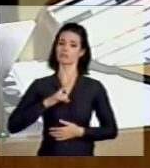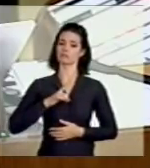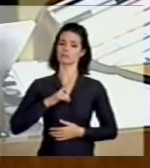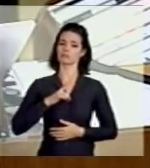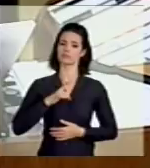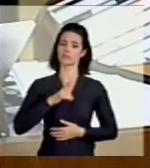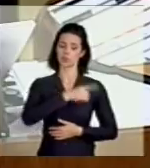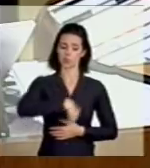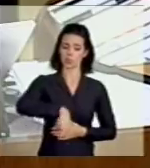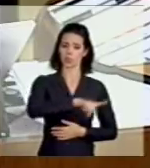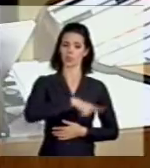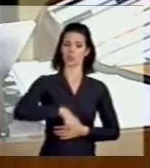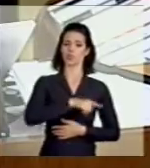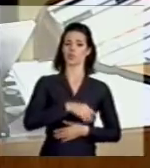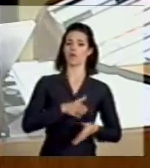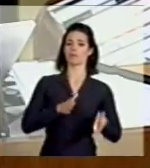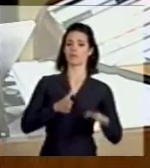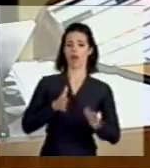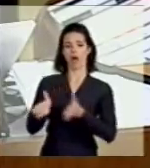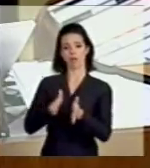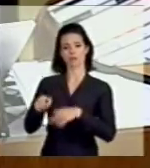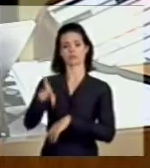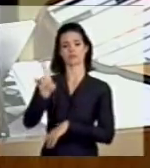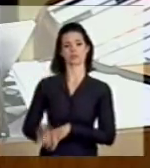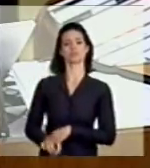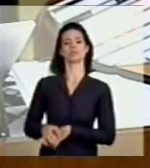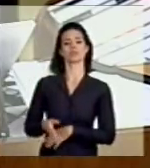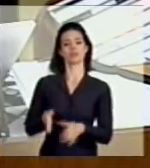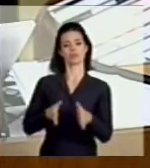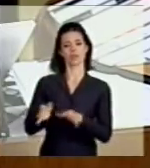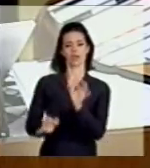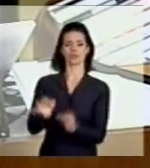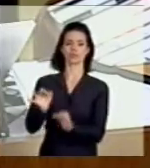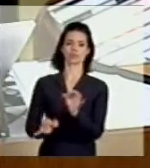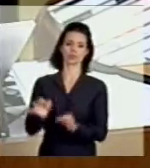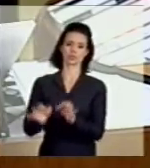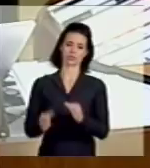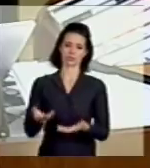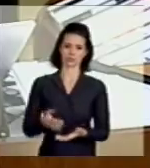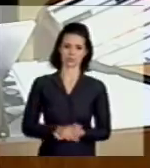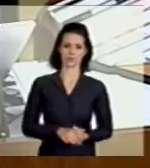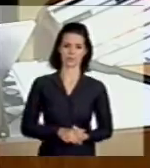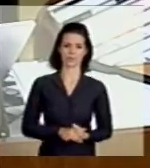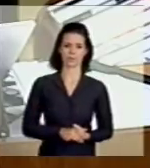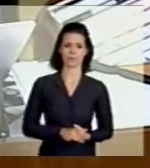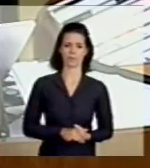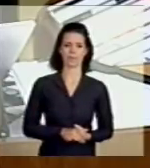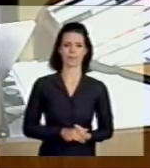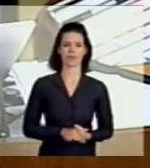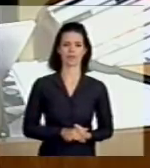de que os direitos que constam do texto da Constituição poderão ser exigidos de quem cabe provê-los. Em última